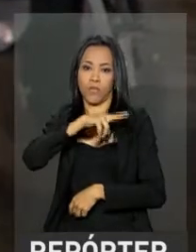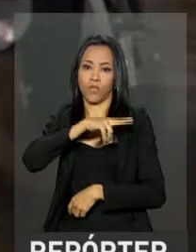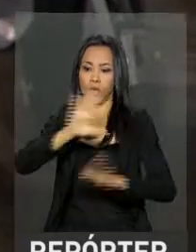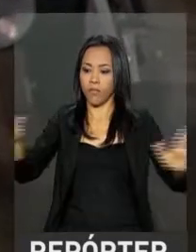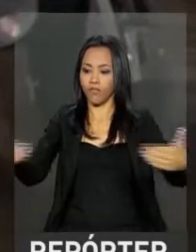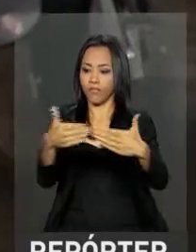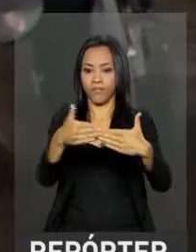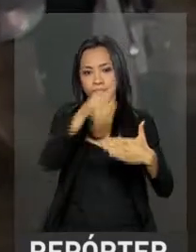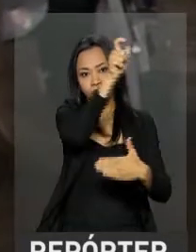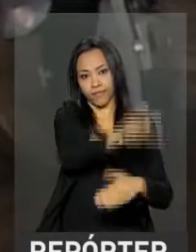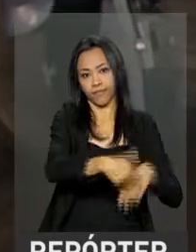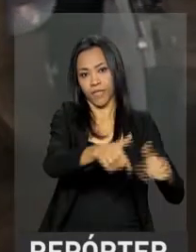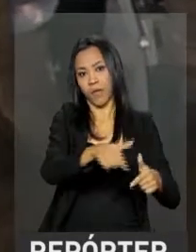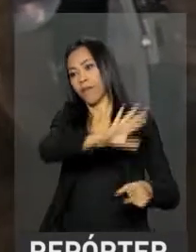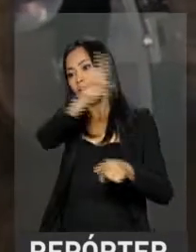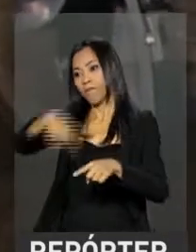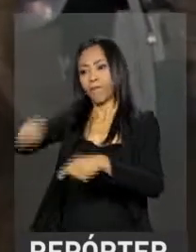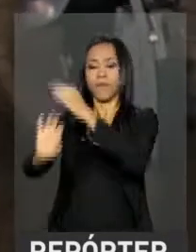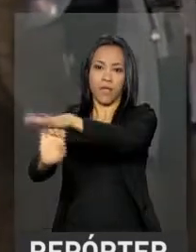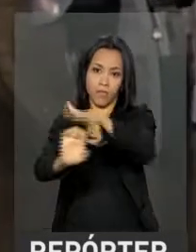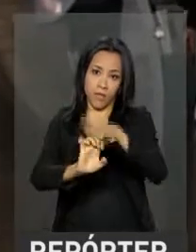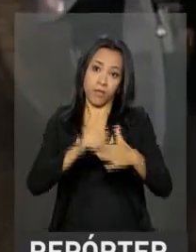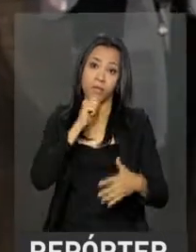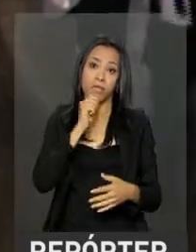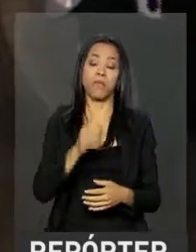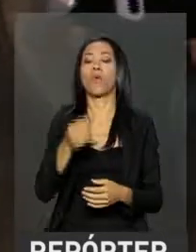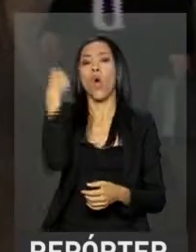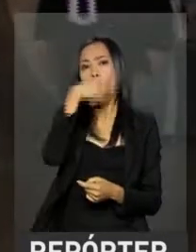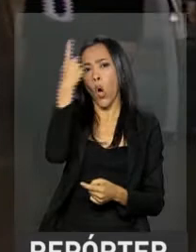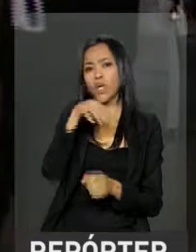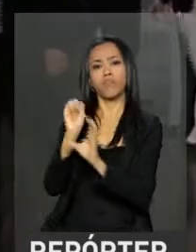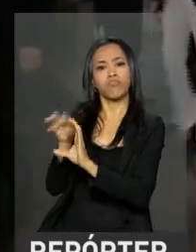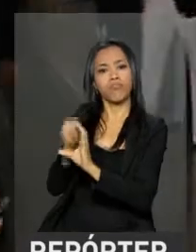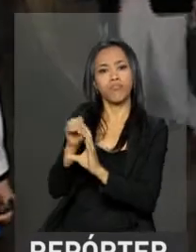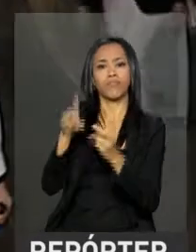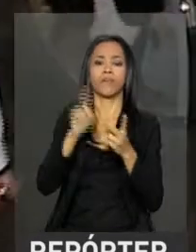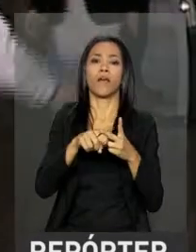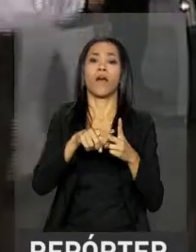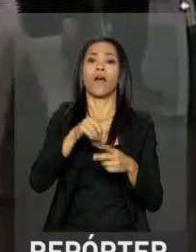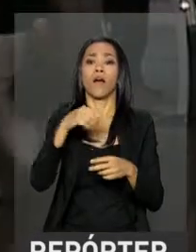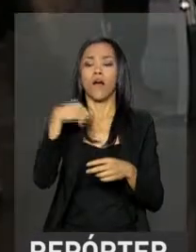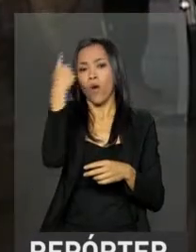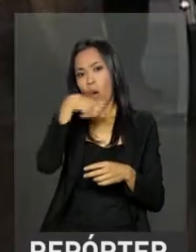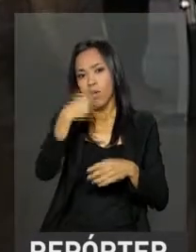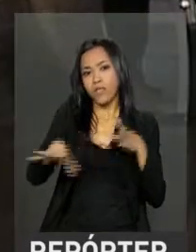e empregado em vários pontos como acúmulo de banco de horas e horas extras e